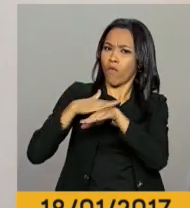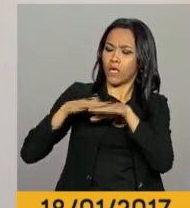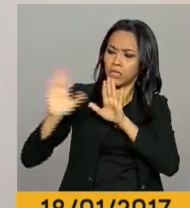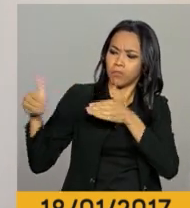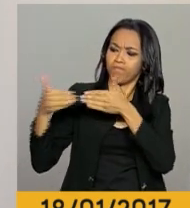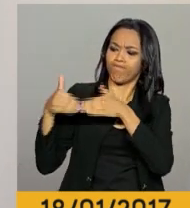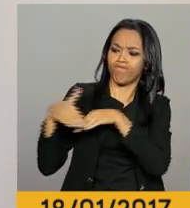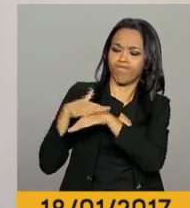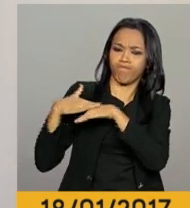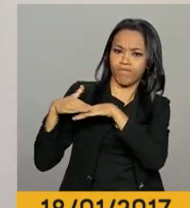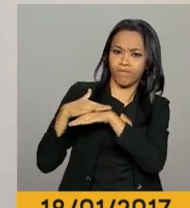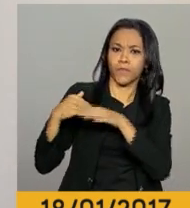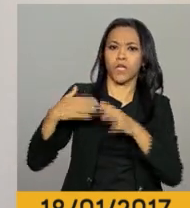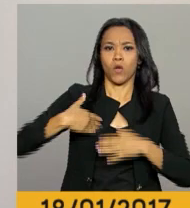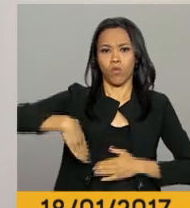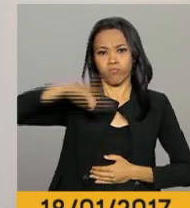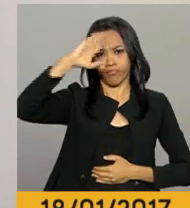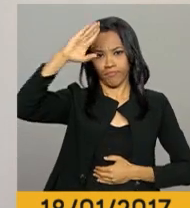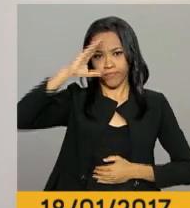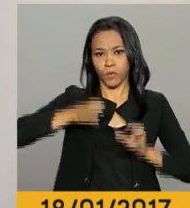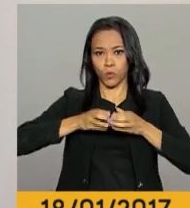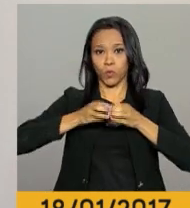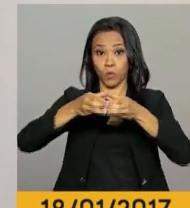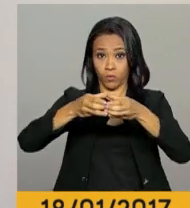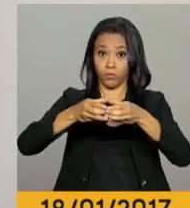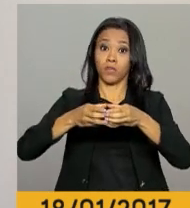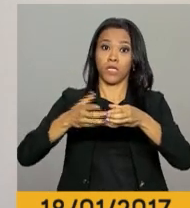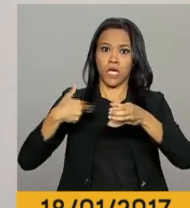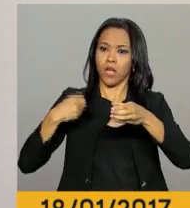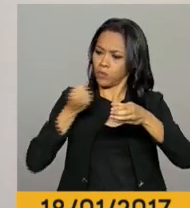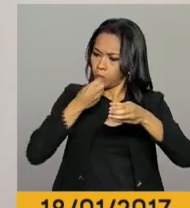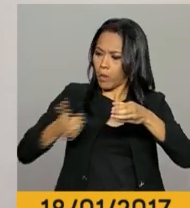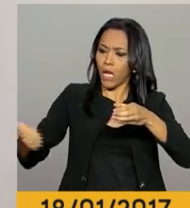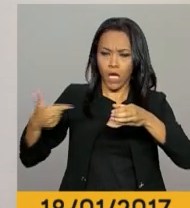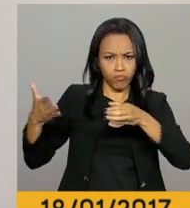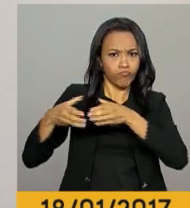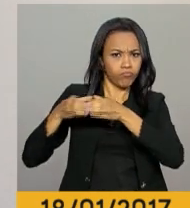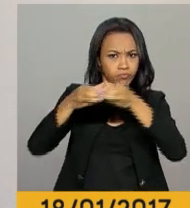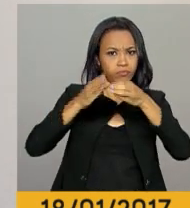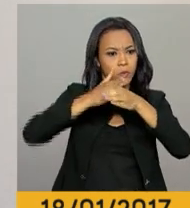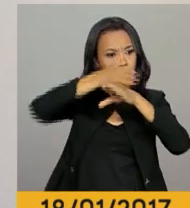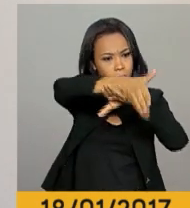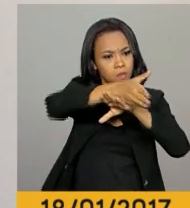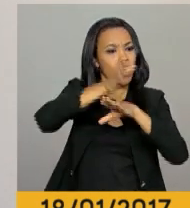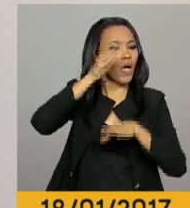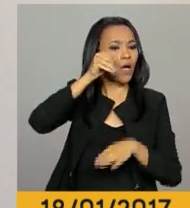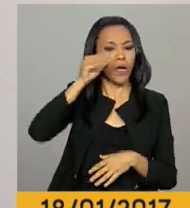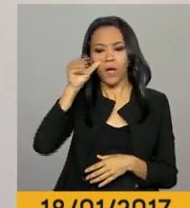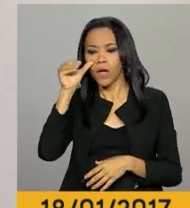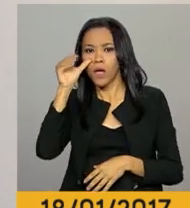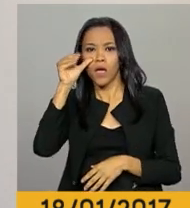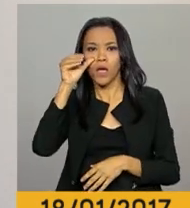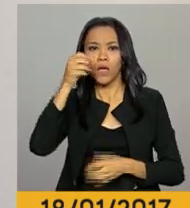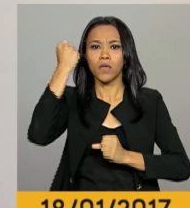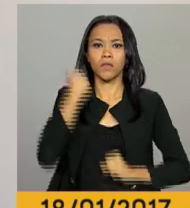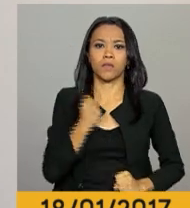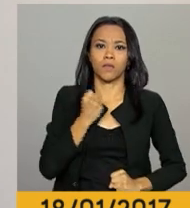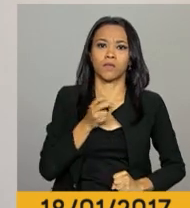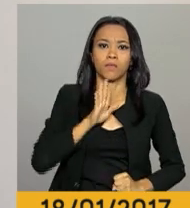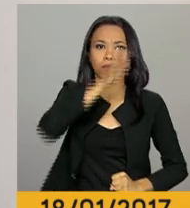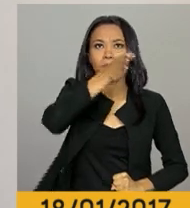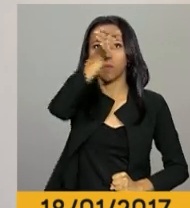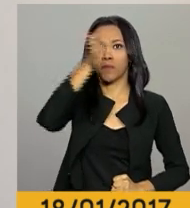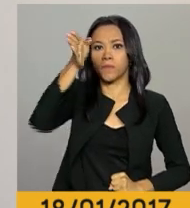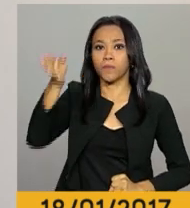de defesa com as forças armadas e as forças armadas se dispuseram a a fazer as inspeções nos presídios porque